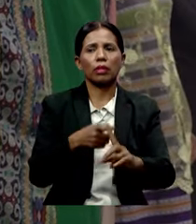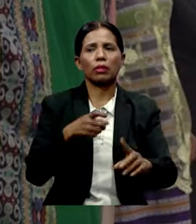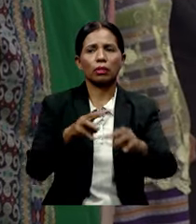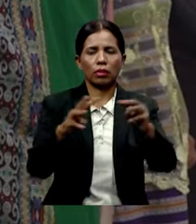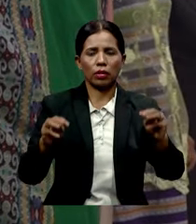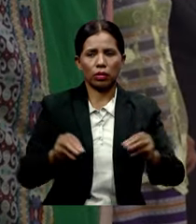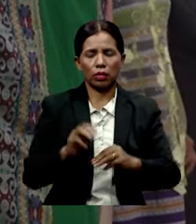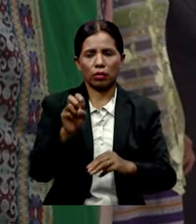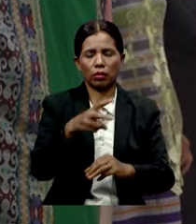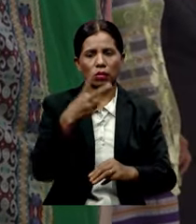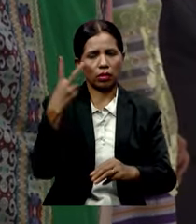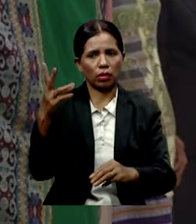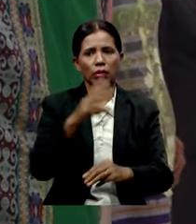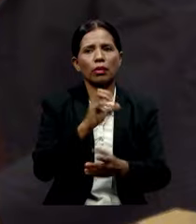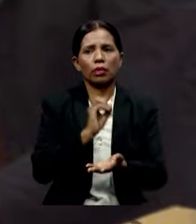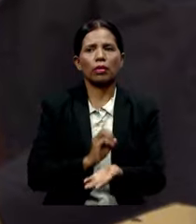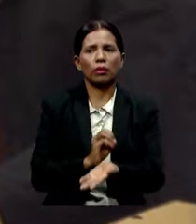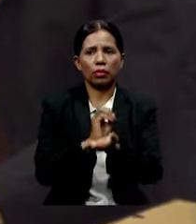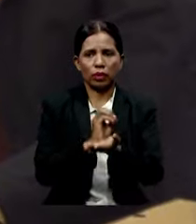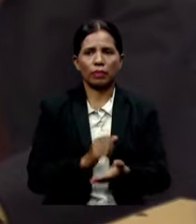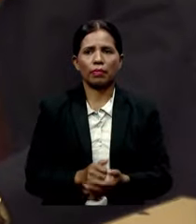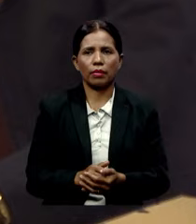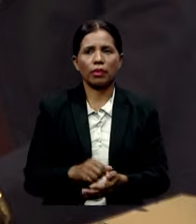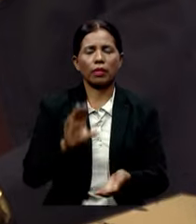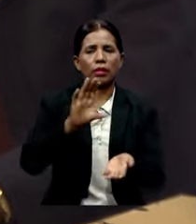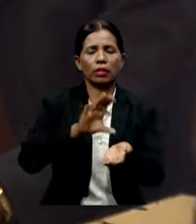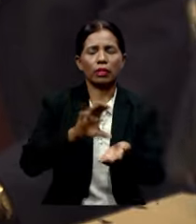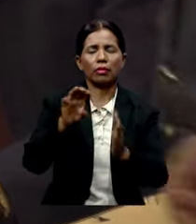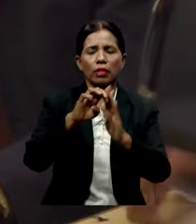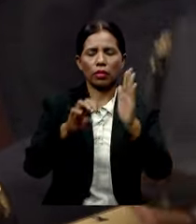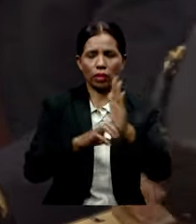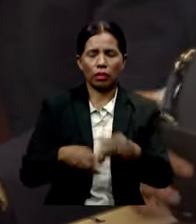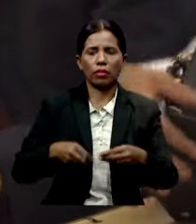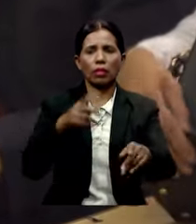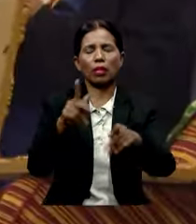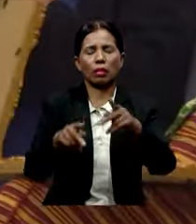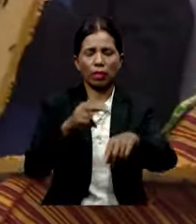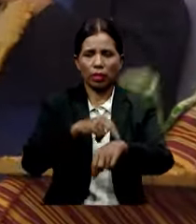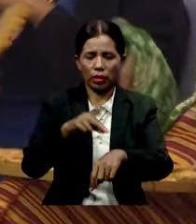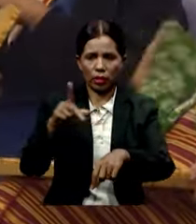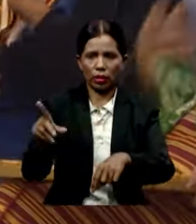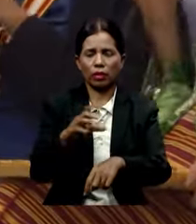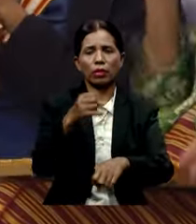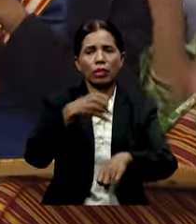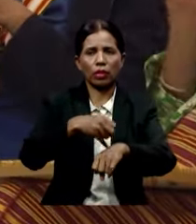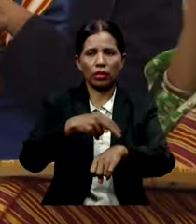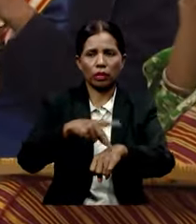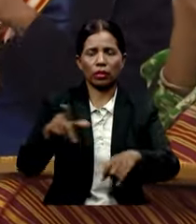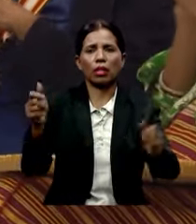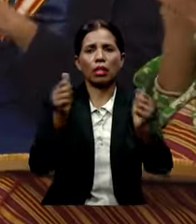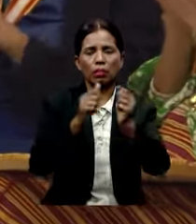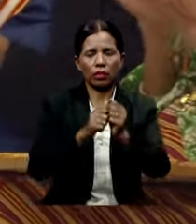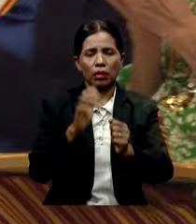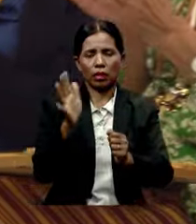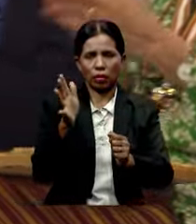sanulu resin rua no Raioa. Além de ne, se festado se condecora mo cidadão nacional no internacional hamutuk nain